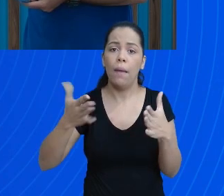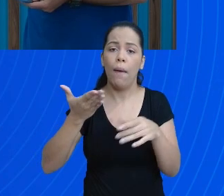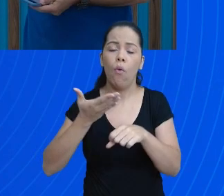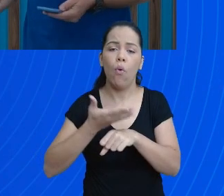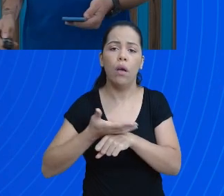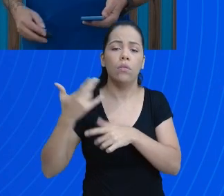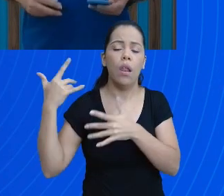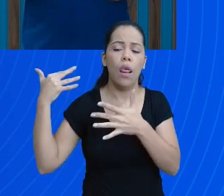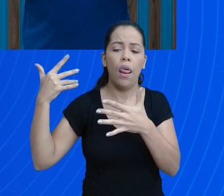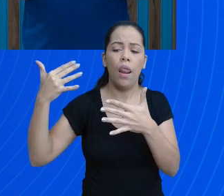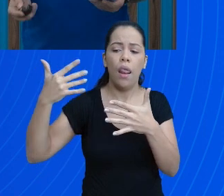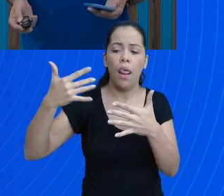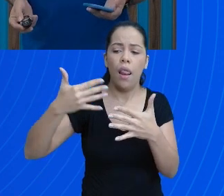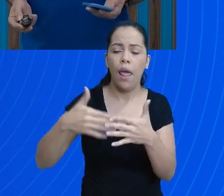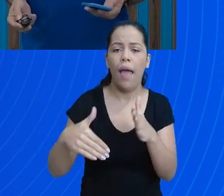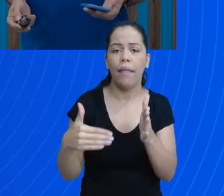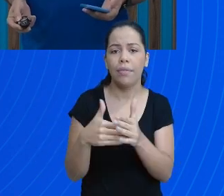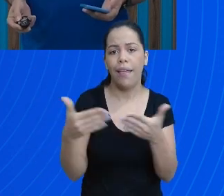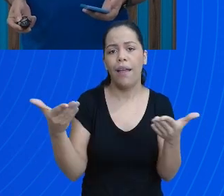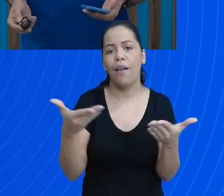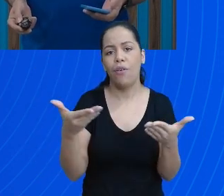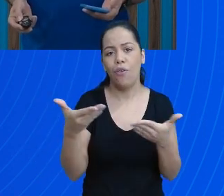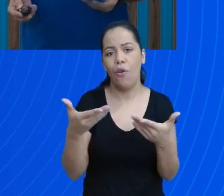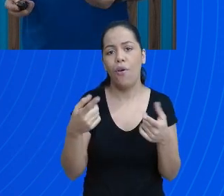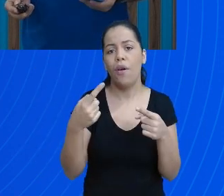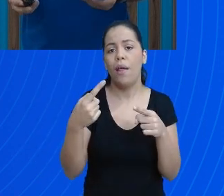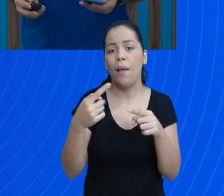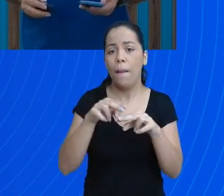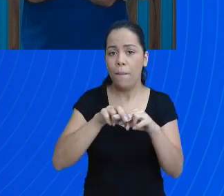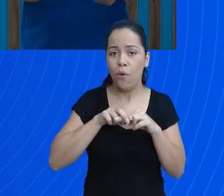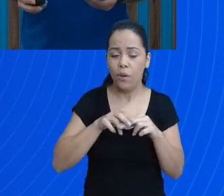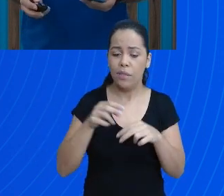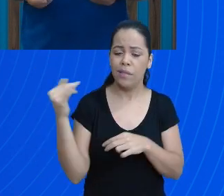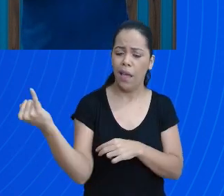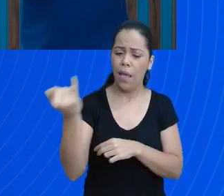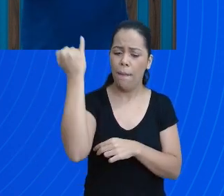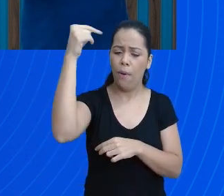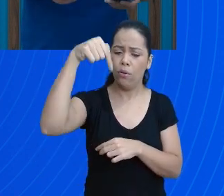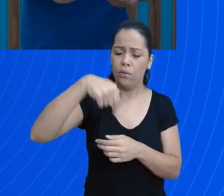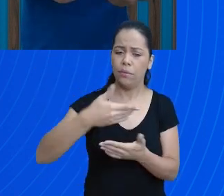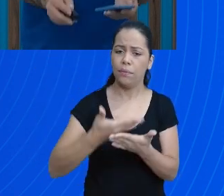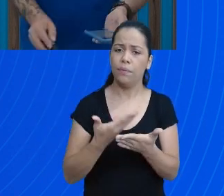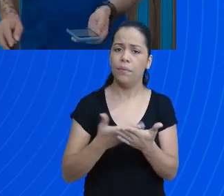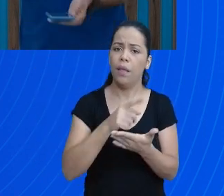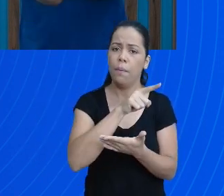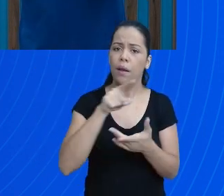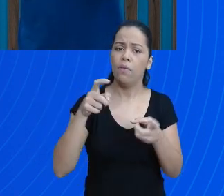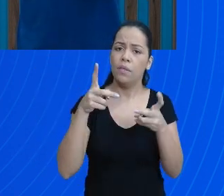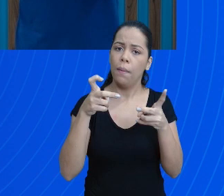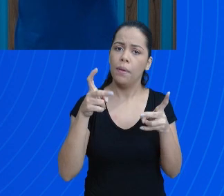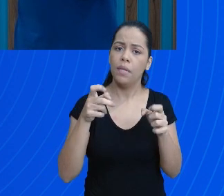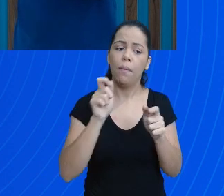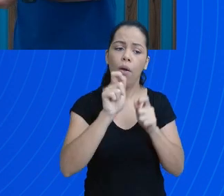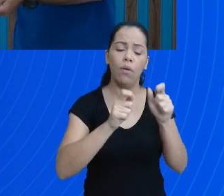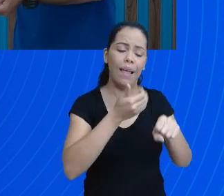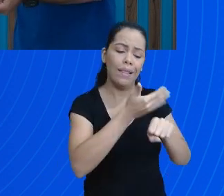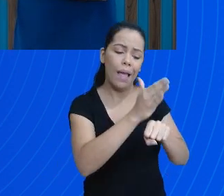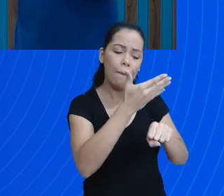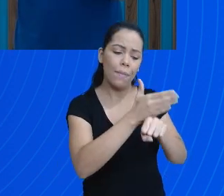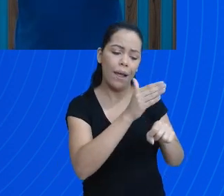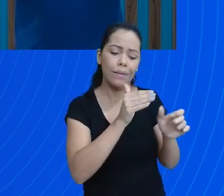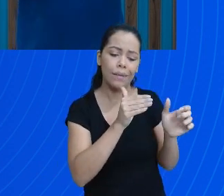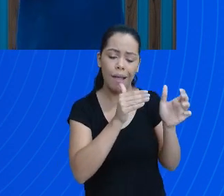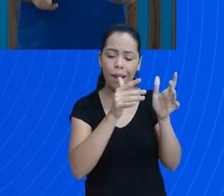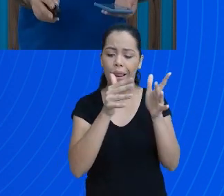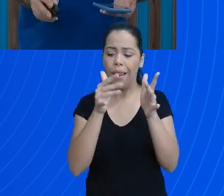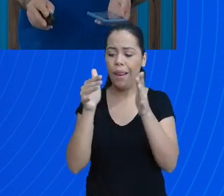nesse resultado. Então, por isso da importância dessa aula é você pegar a ideia de que, na prática, como é que você chega no geral.